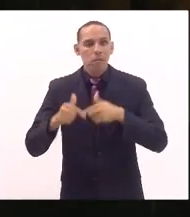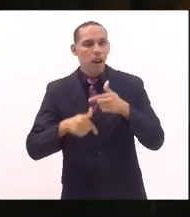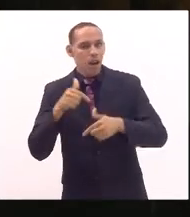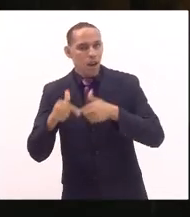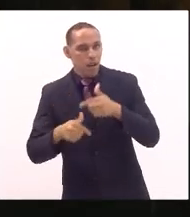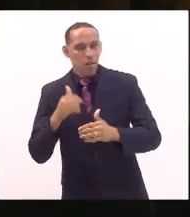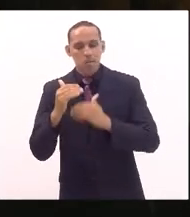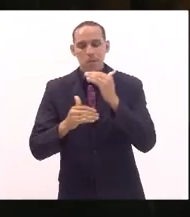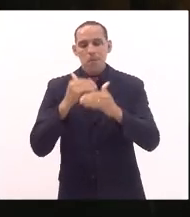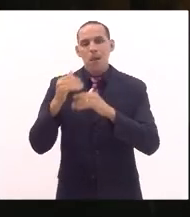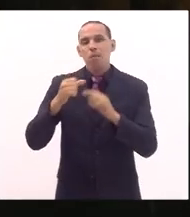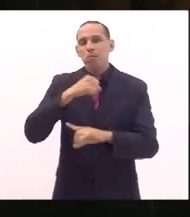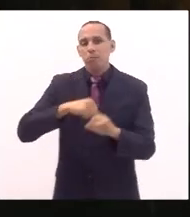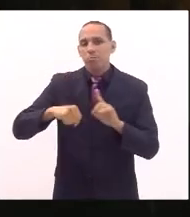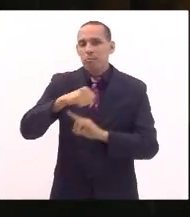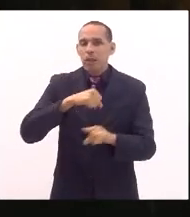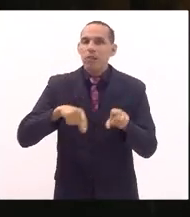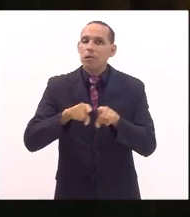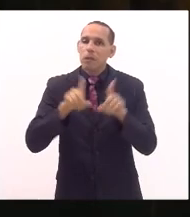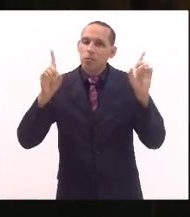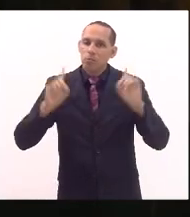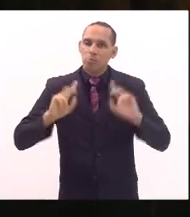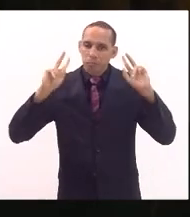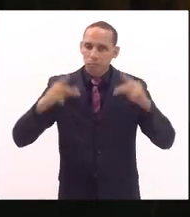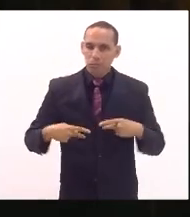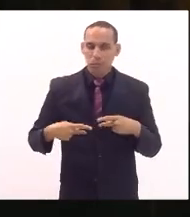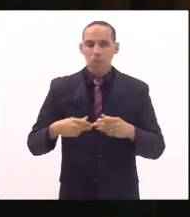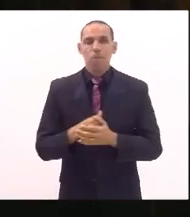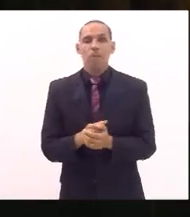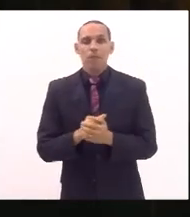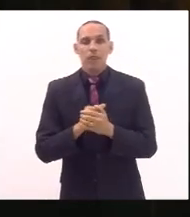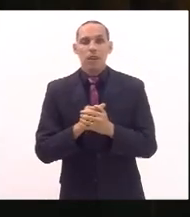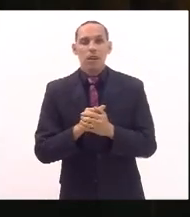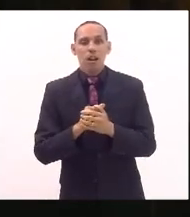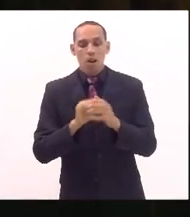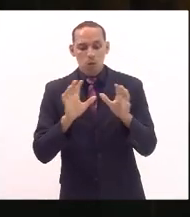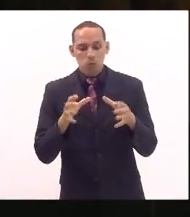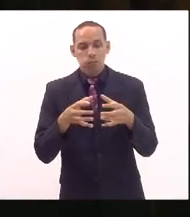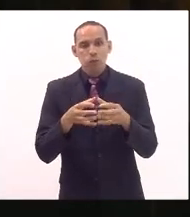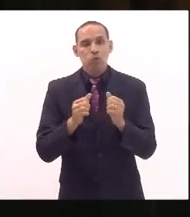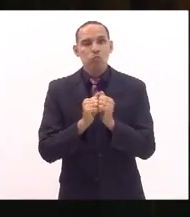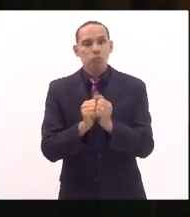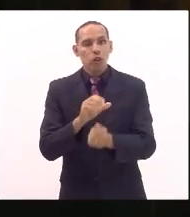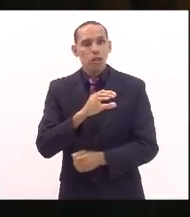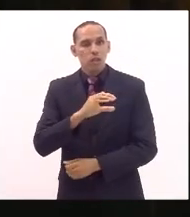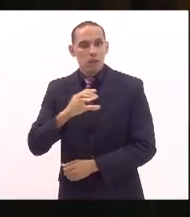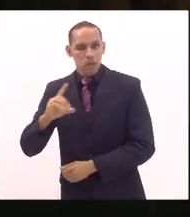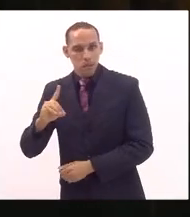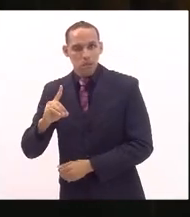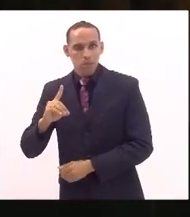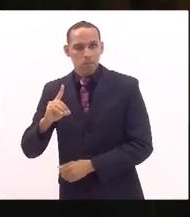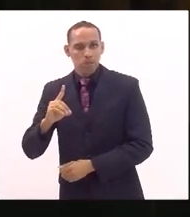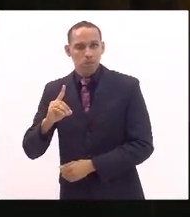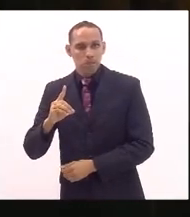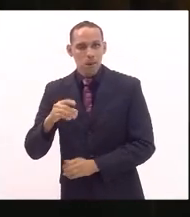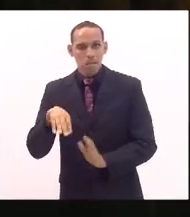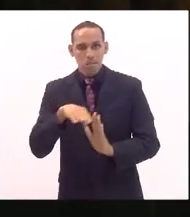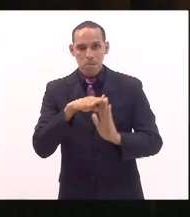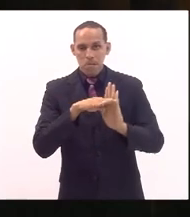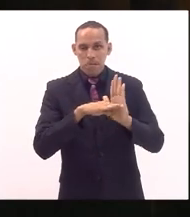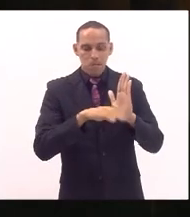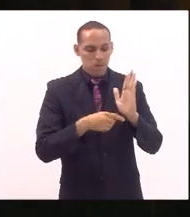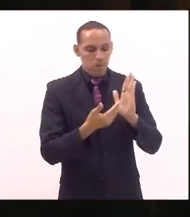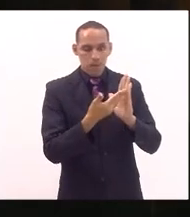trabalho Desenvolvimento Social e direitos humanos um conjunto em conjunto com a Coordenadoria esse programa